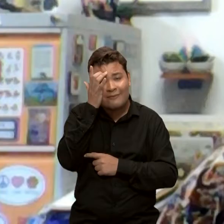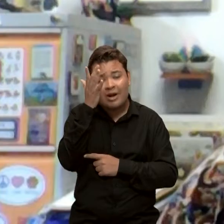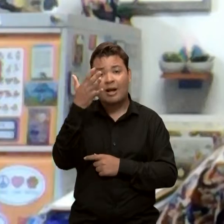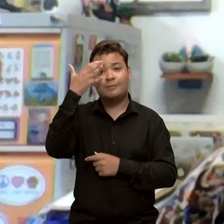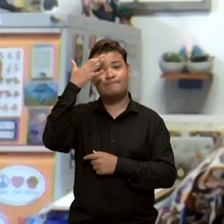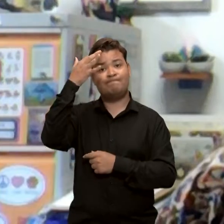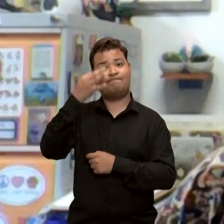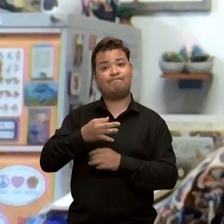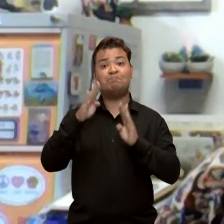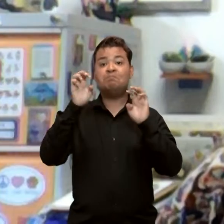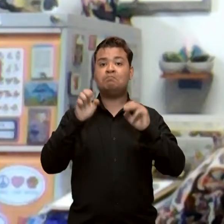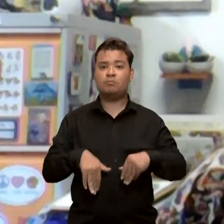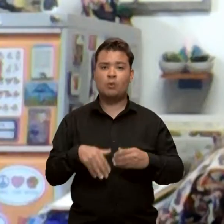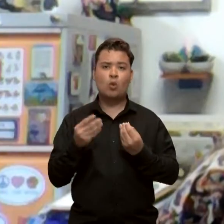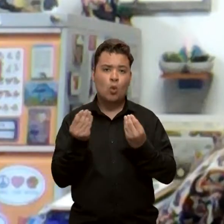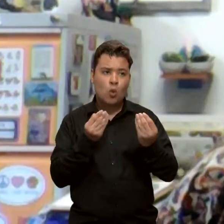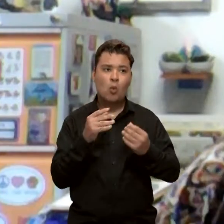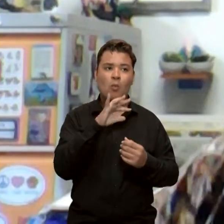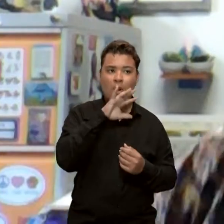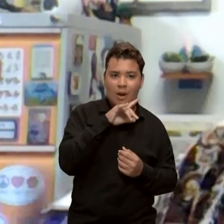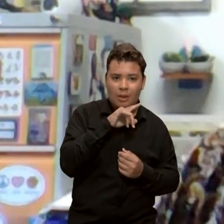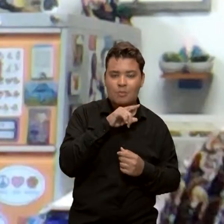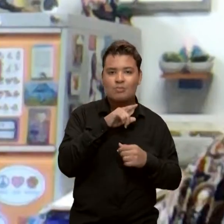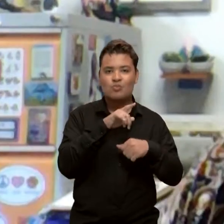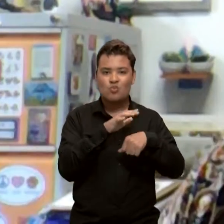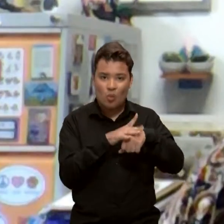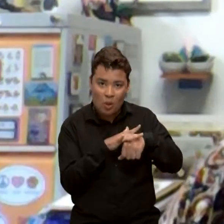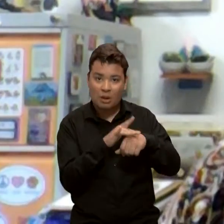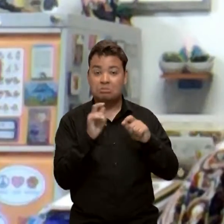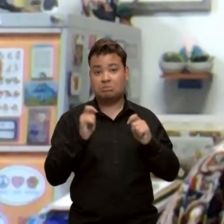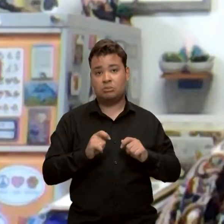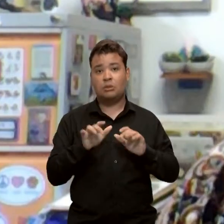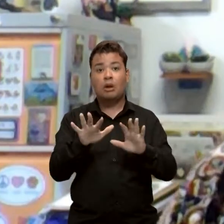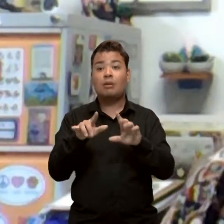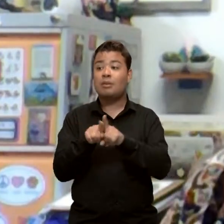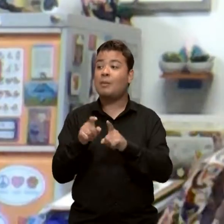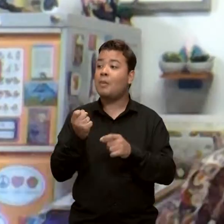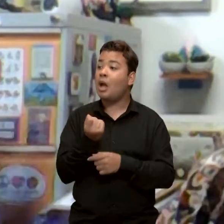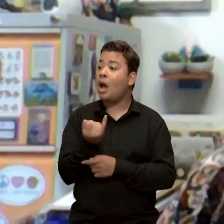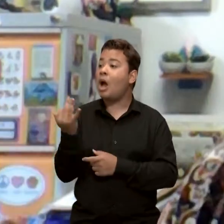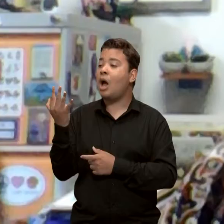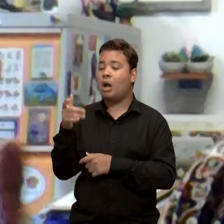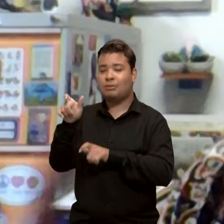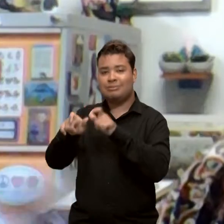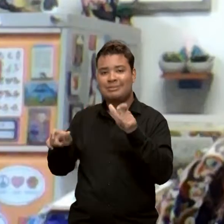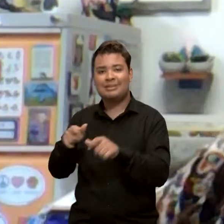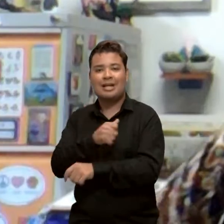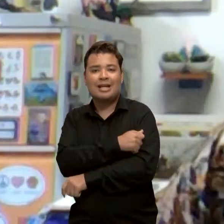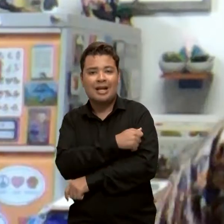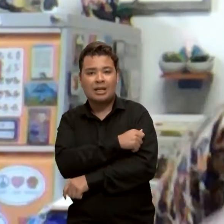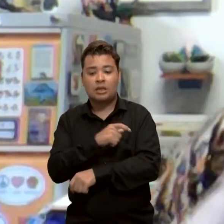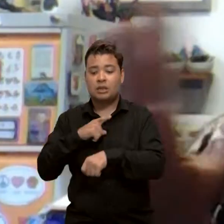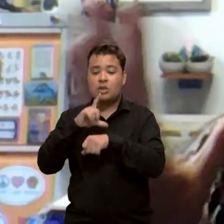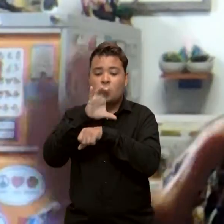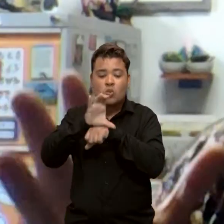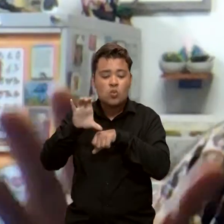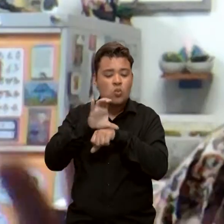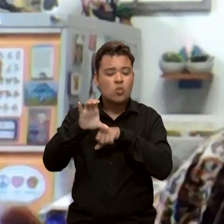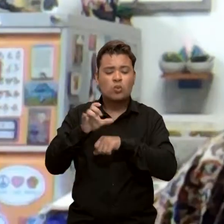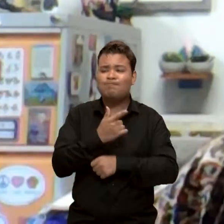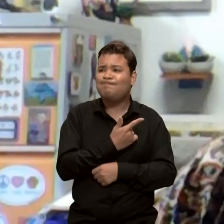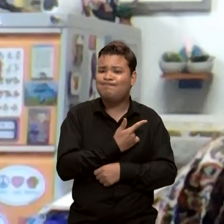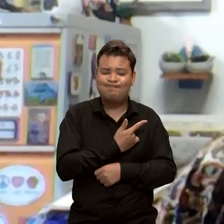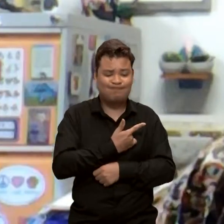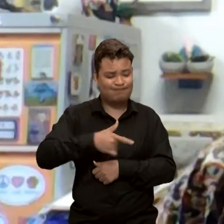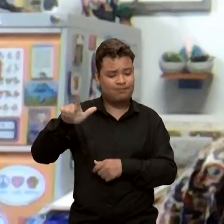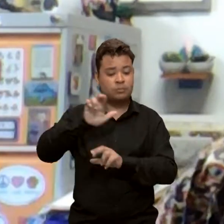entendimento com relação a essa dinâmica das doenças. Mas também nós temos alunos que são, por exemplo, de cursos completamente diversos,